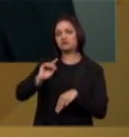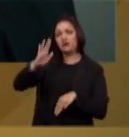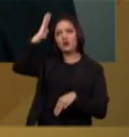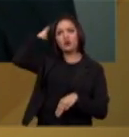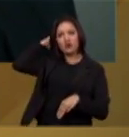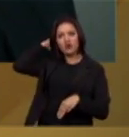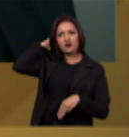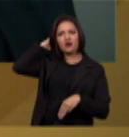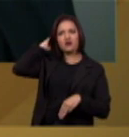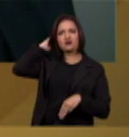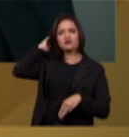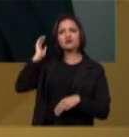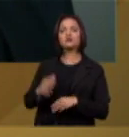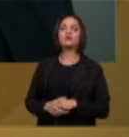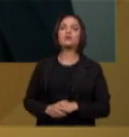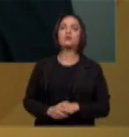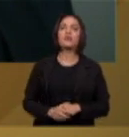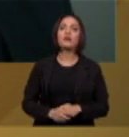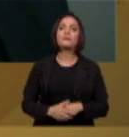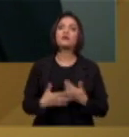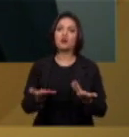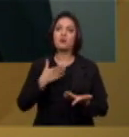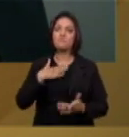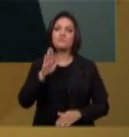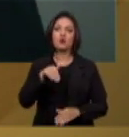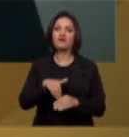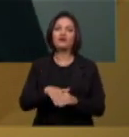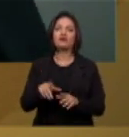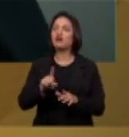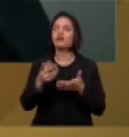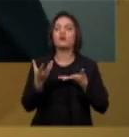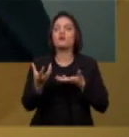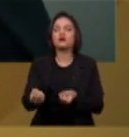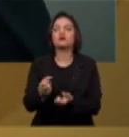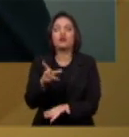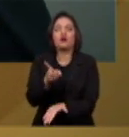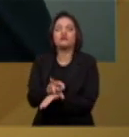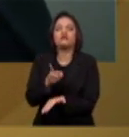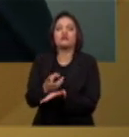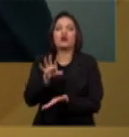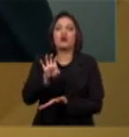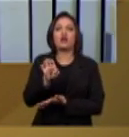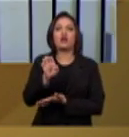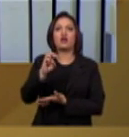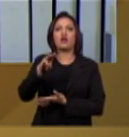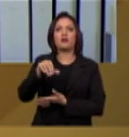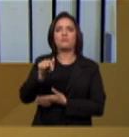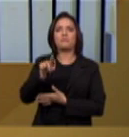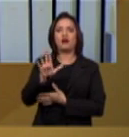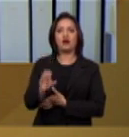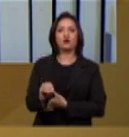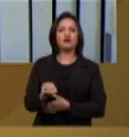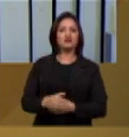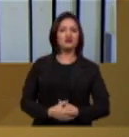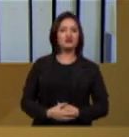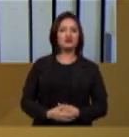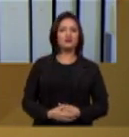portanto, anoto e registro meu voto no sentido de negar provimento aos embargos.